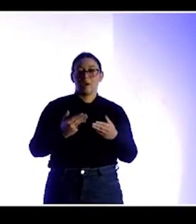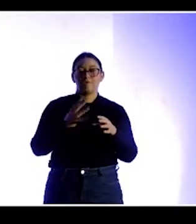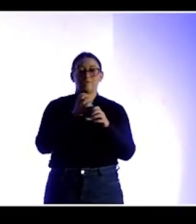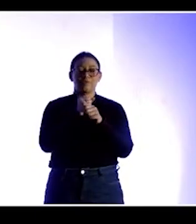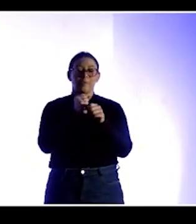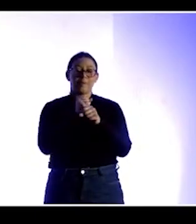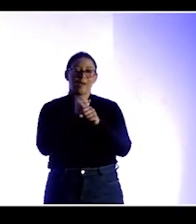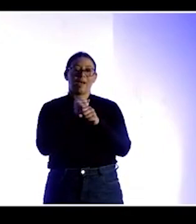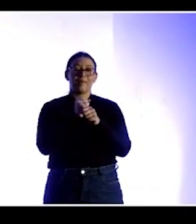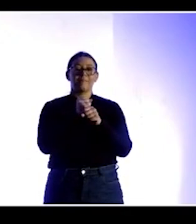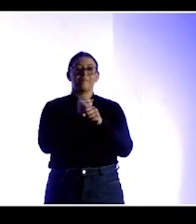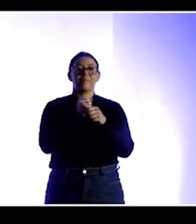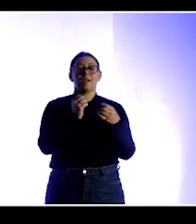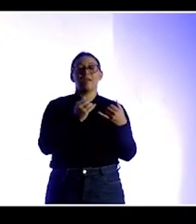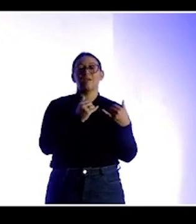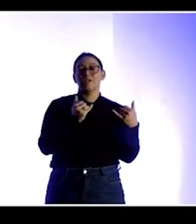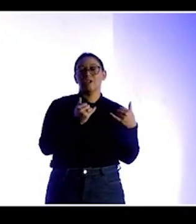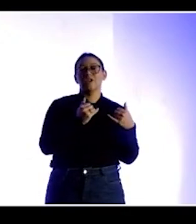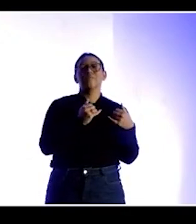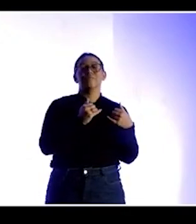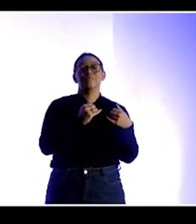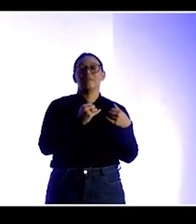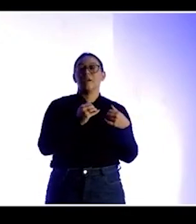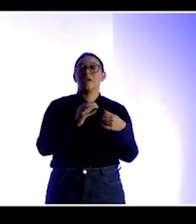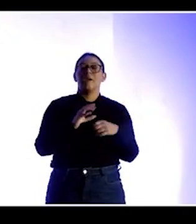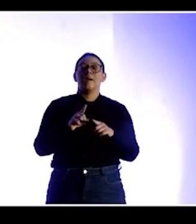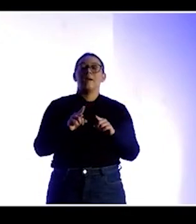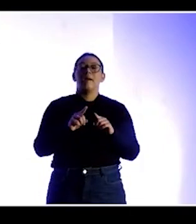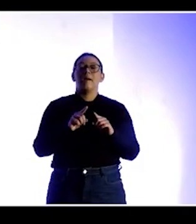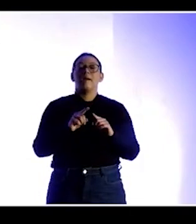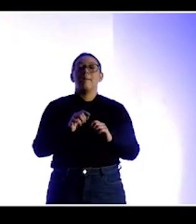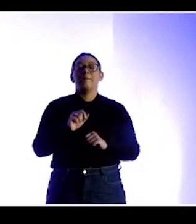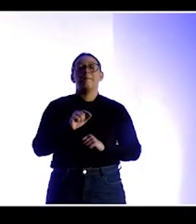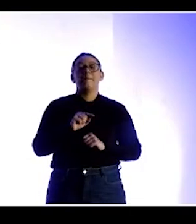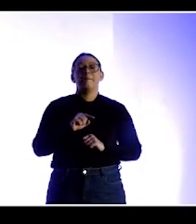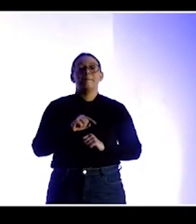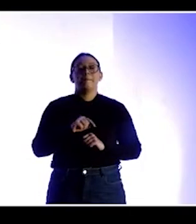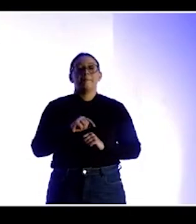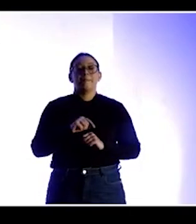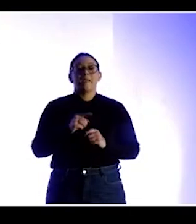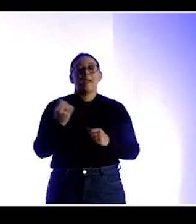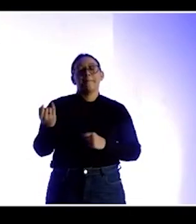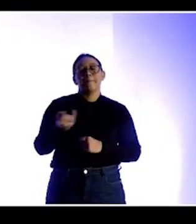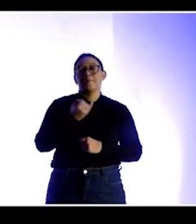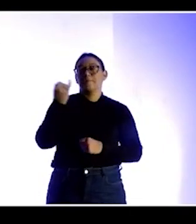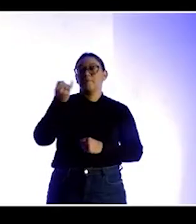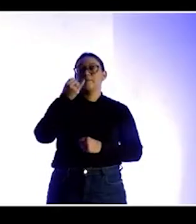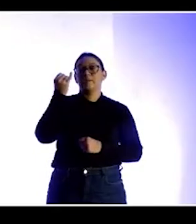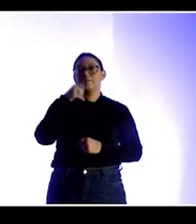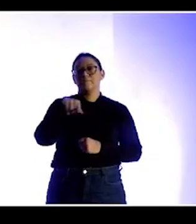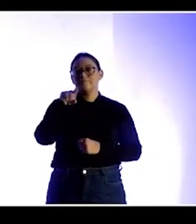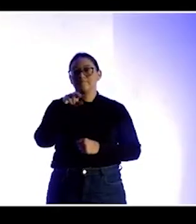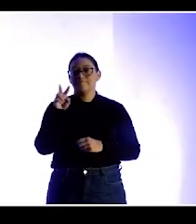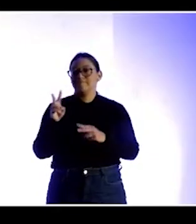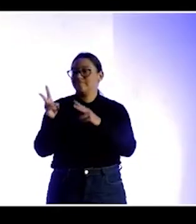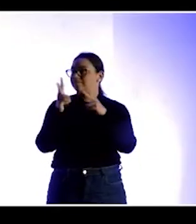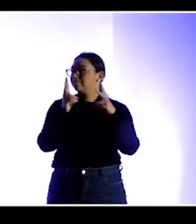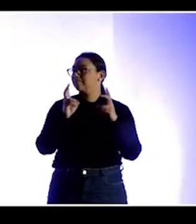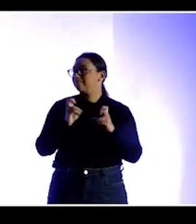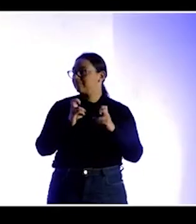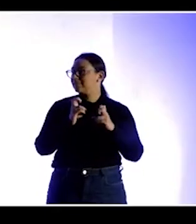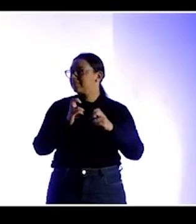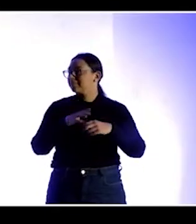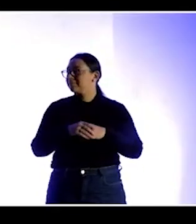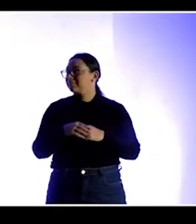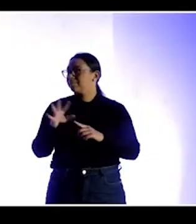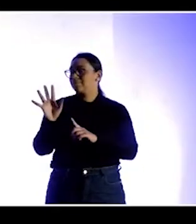aqui a energia eólica, que é uma outra fonte muito importante de geração renovável. E a gente nota aqui que nos